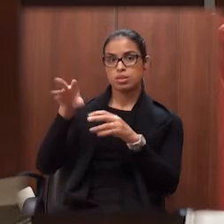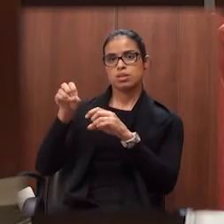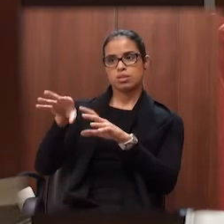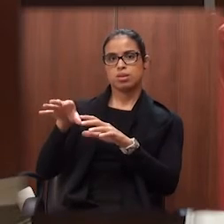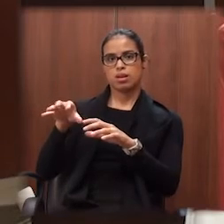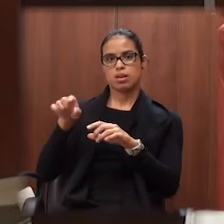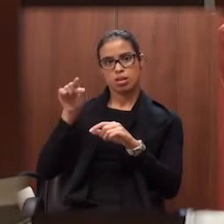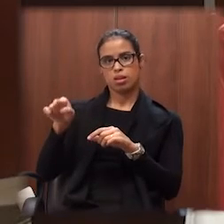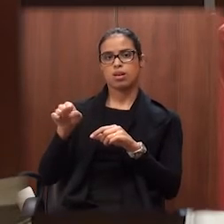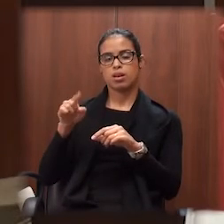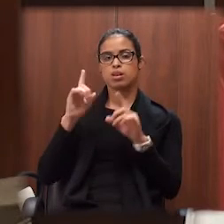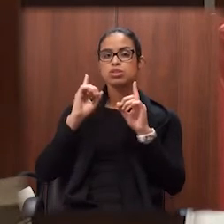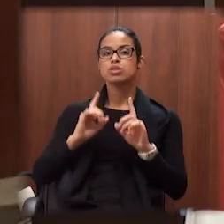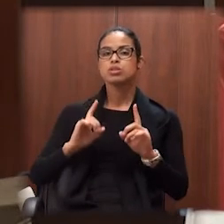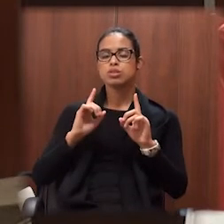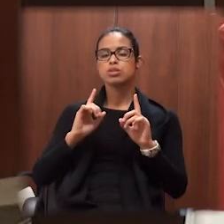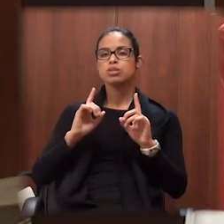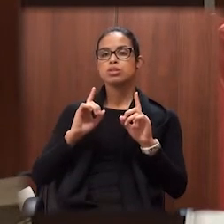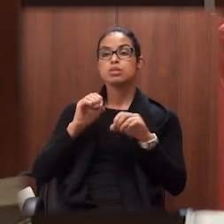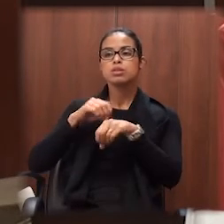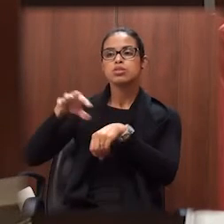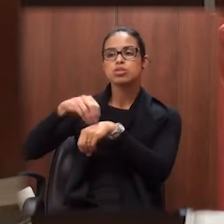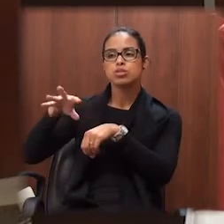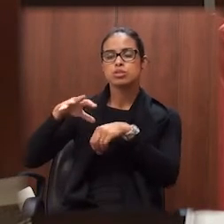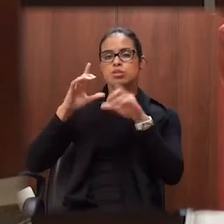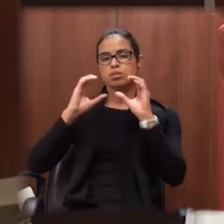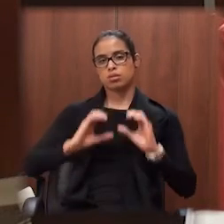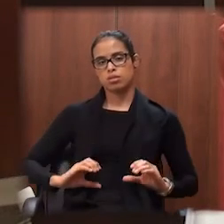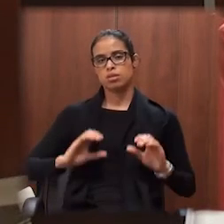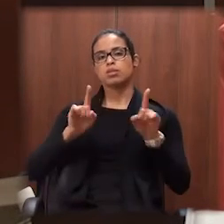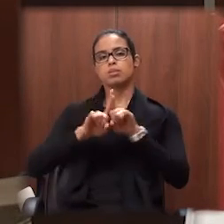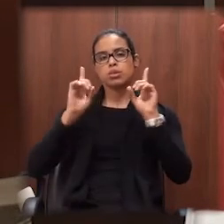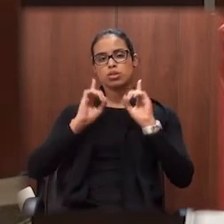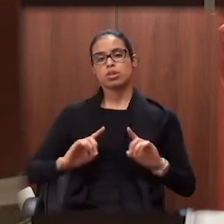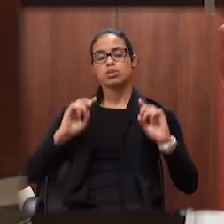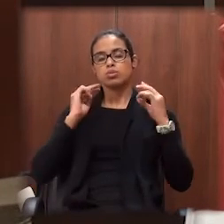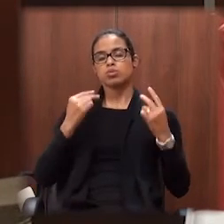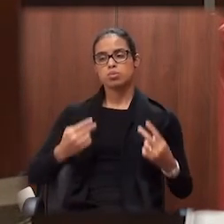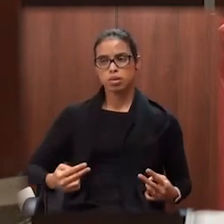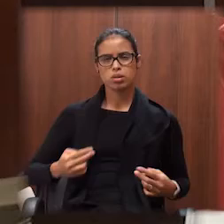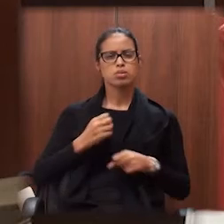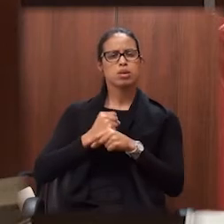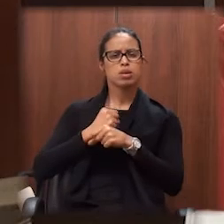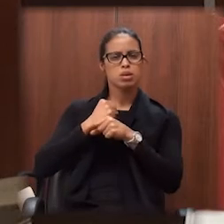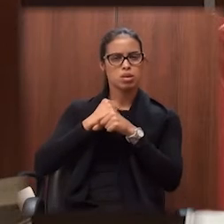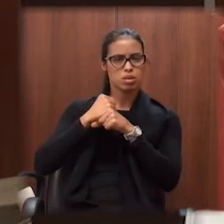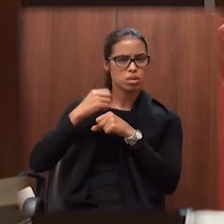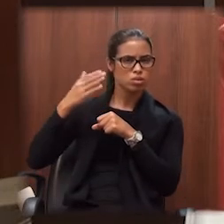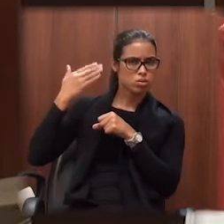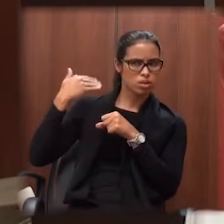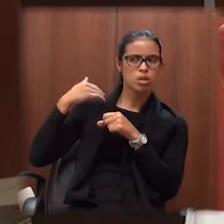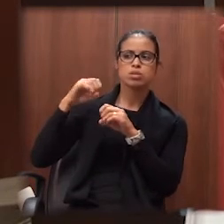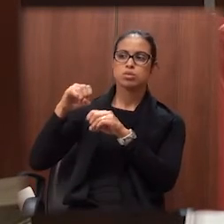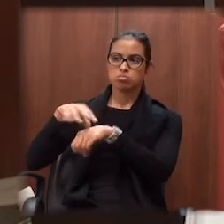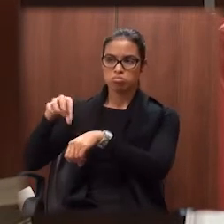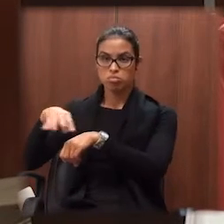lá de cidadania e direitos humanos há vários anos atrás, e depois soube que há